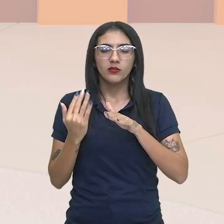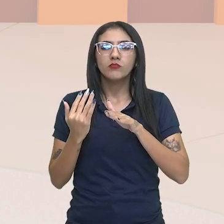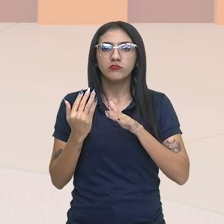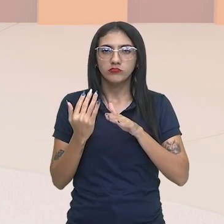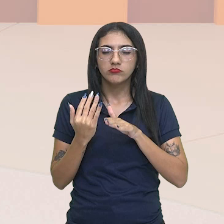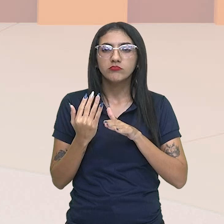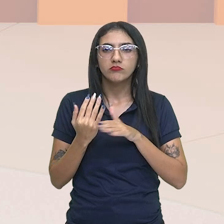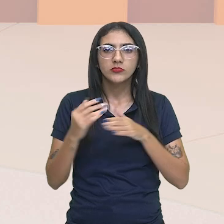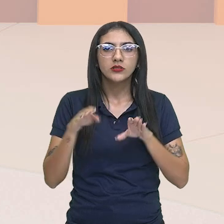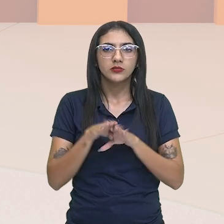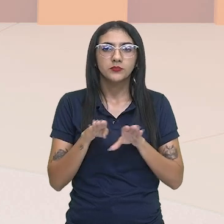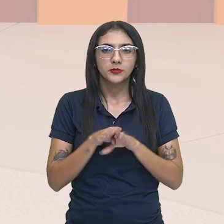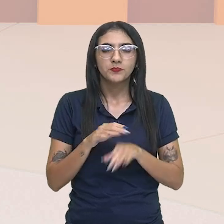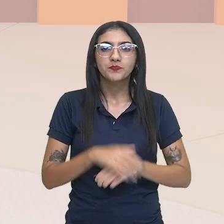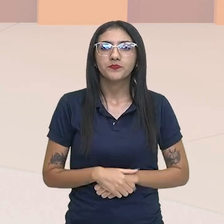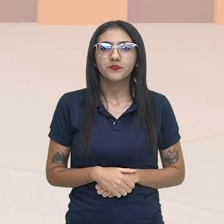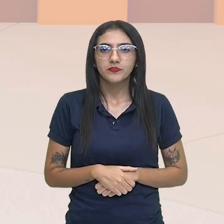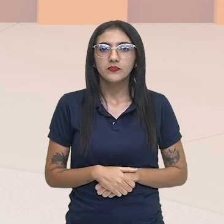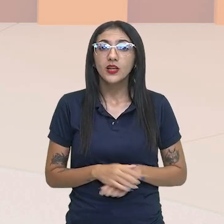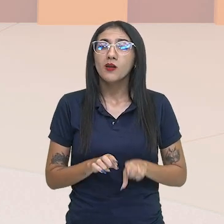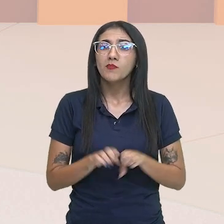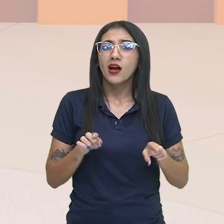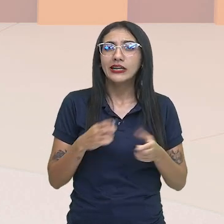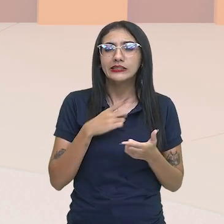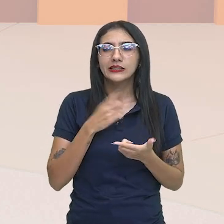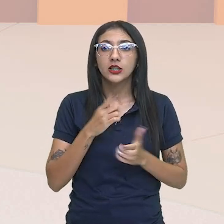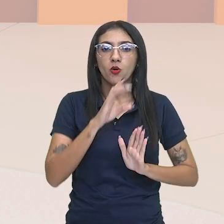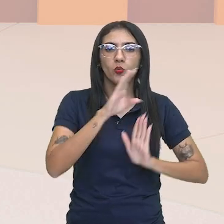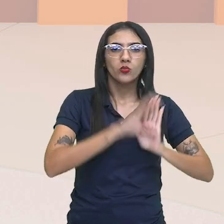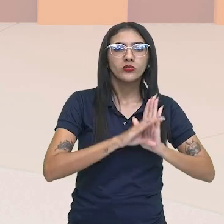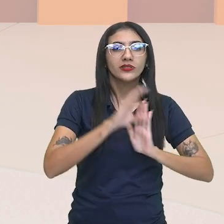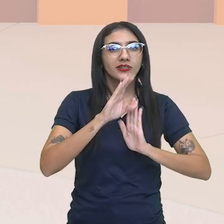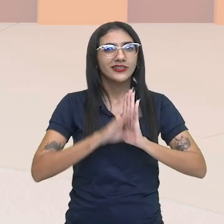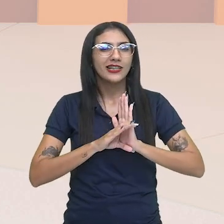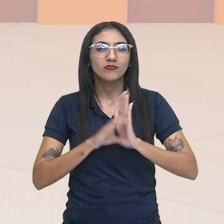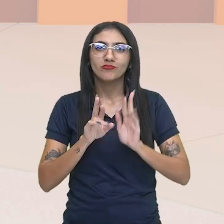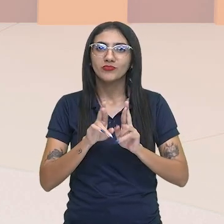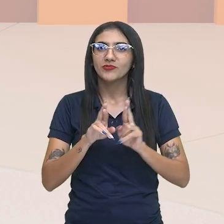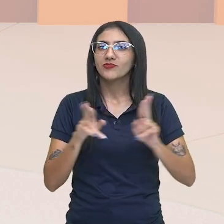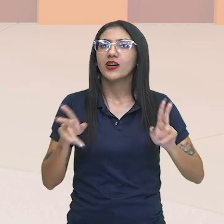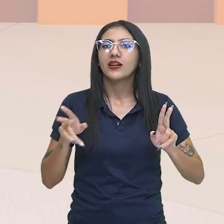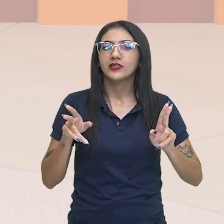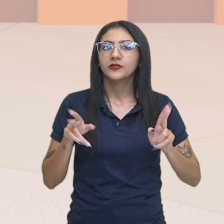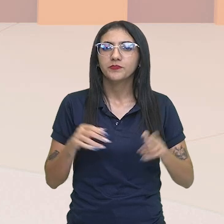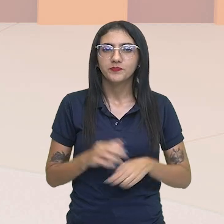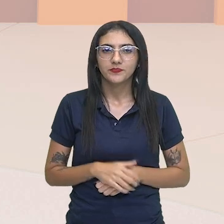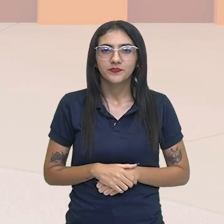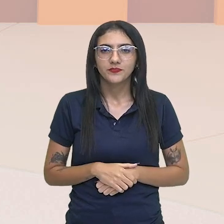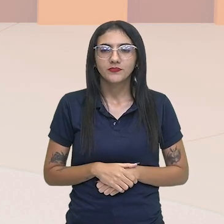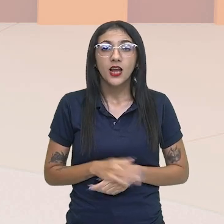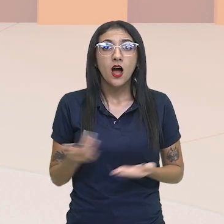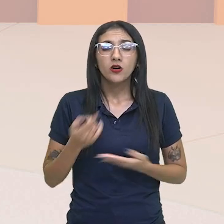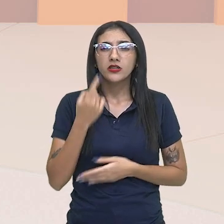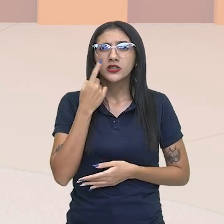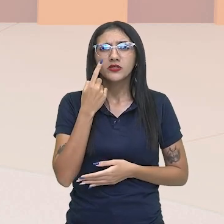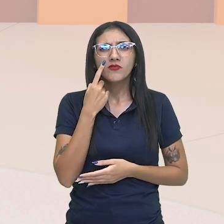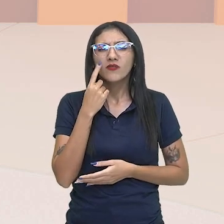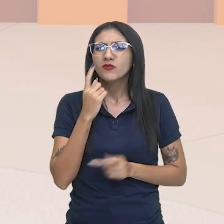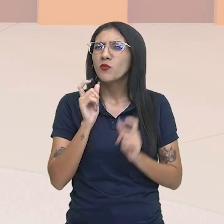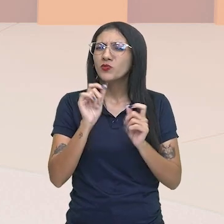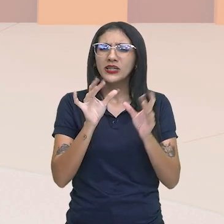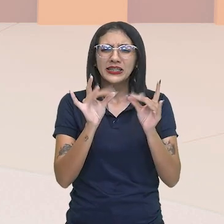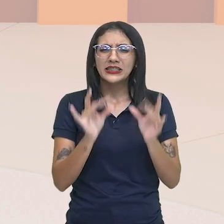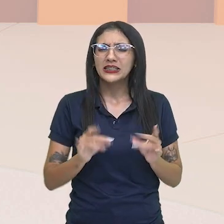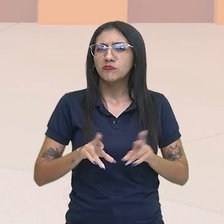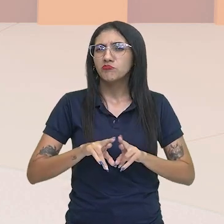processo de migração, mas a gente tem conceitos aí que vão se diferenciar. E aí nós vamos observar onde é que está aí